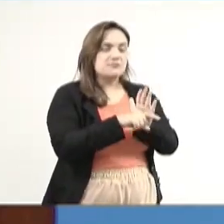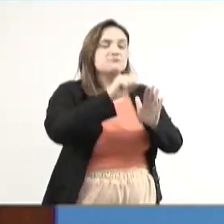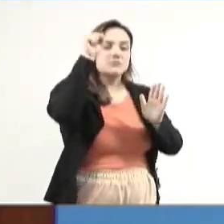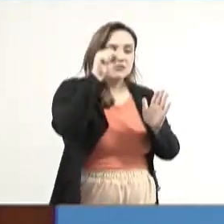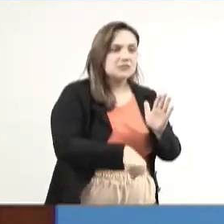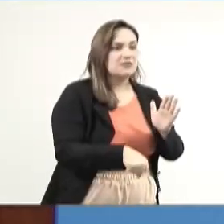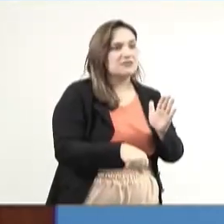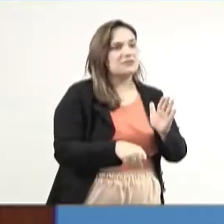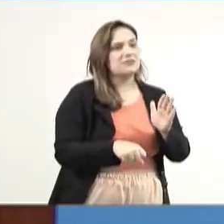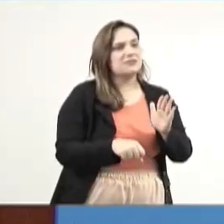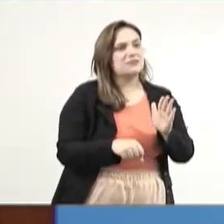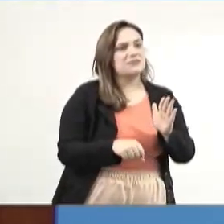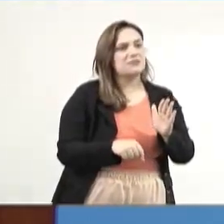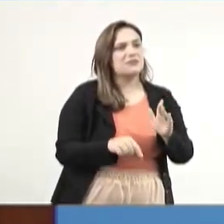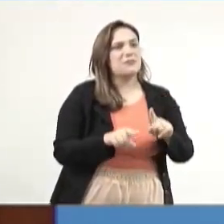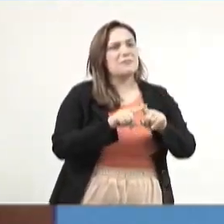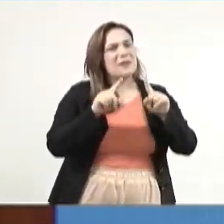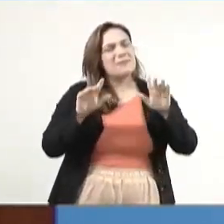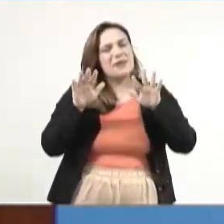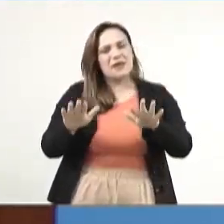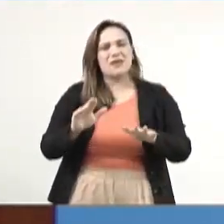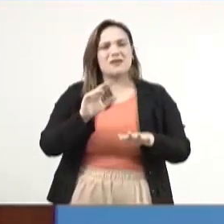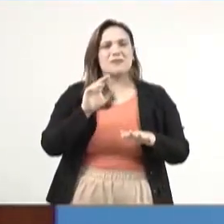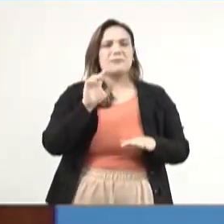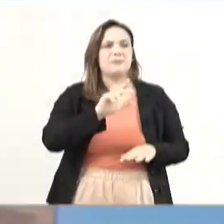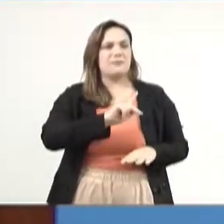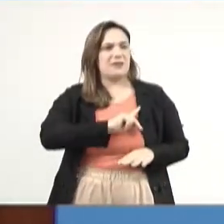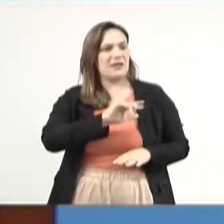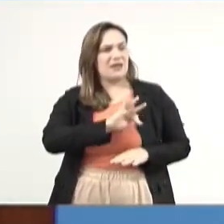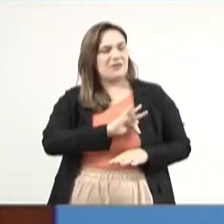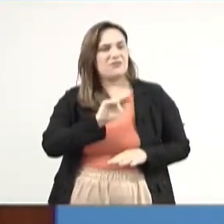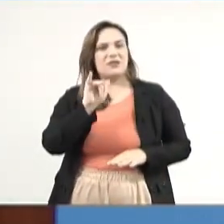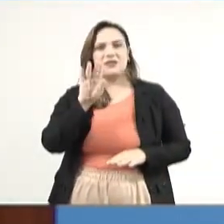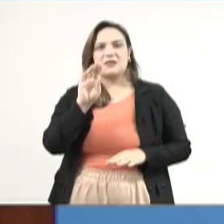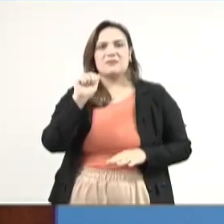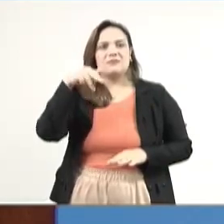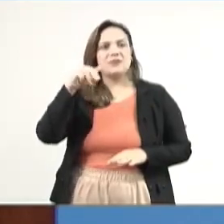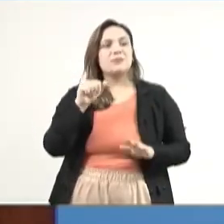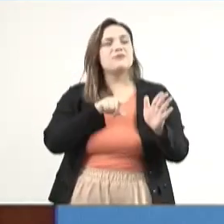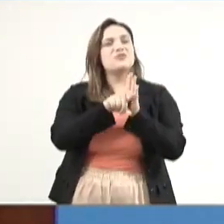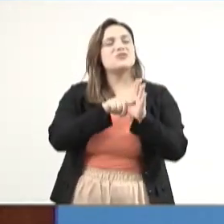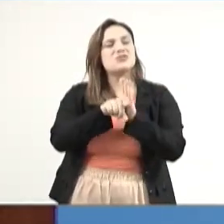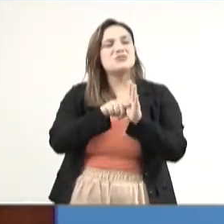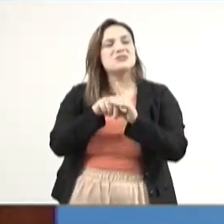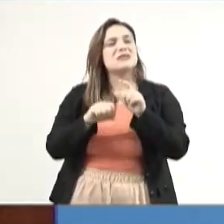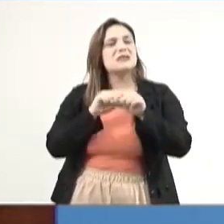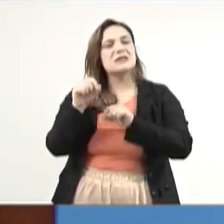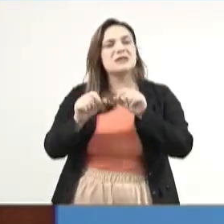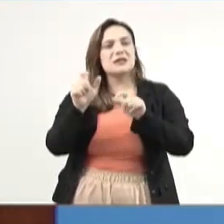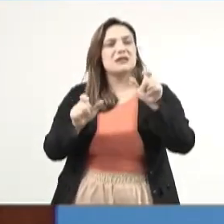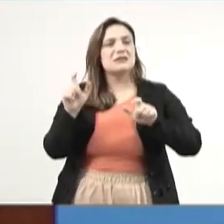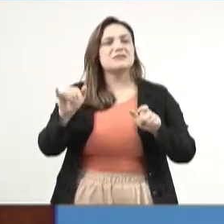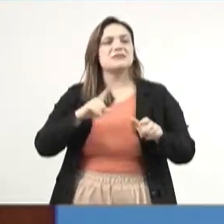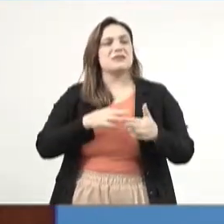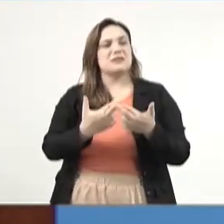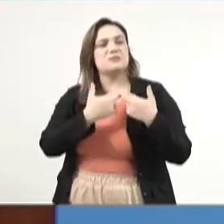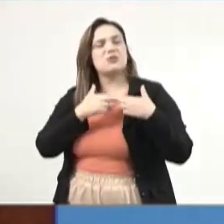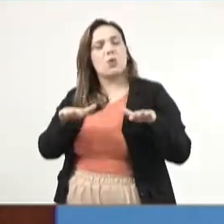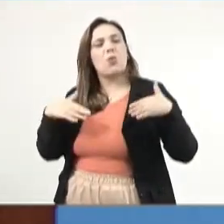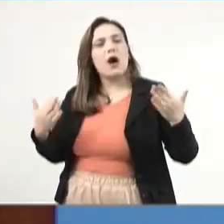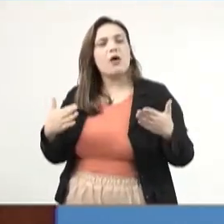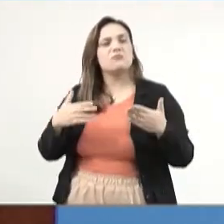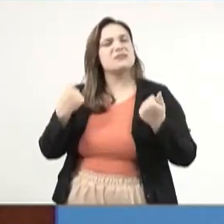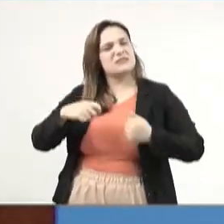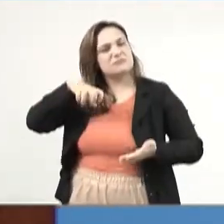Tem, mas deixa a Polícia Federal, o IBAMA, investigar quem são, se tem responsáveis, quem